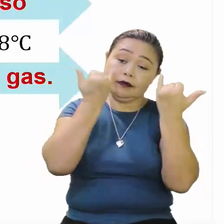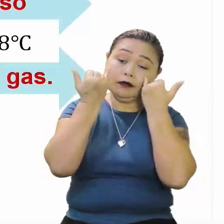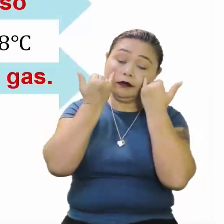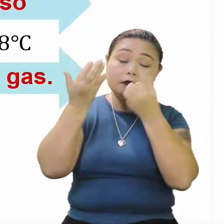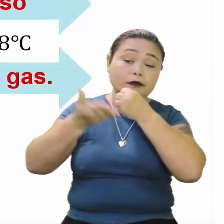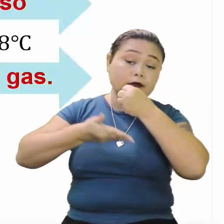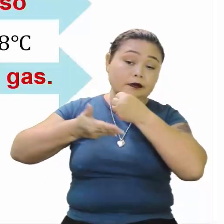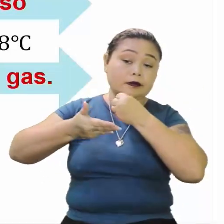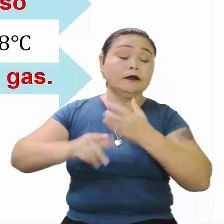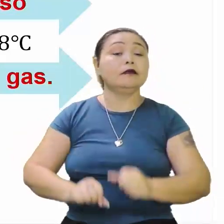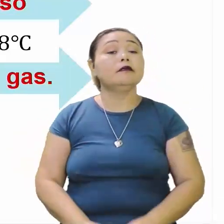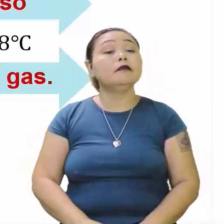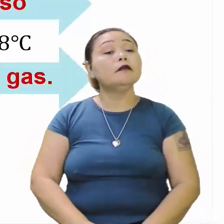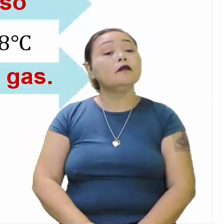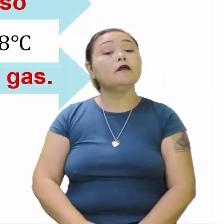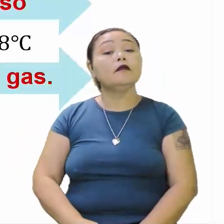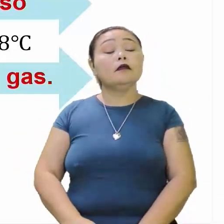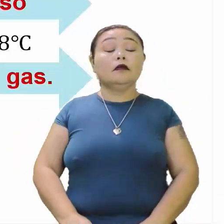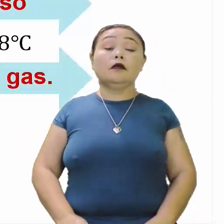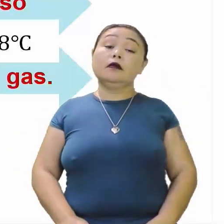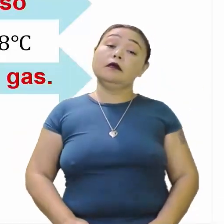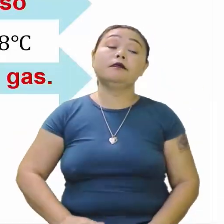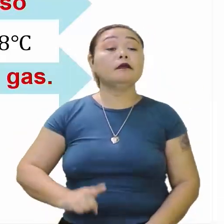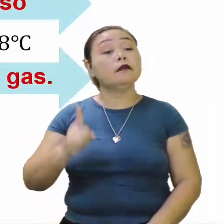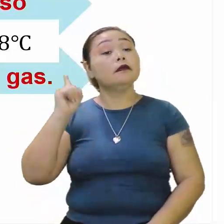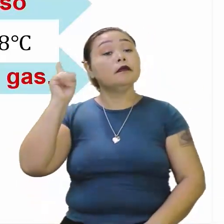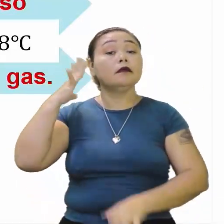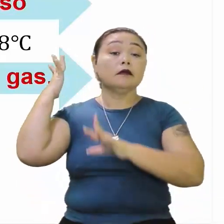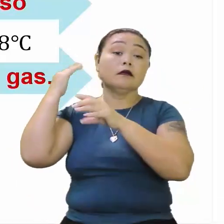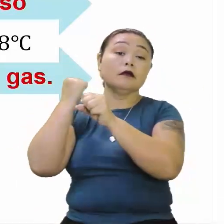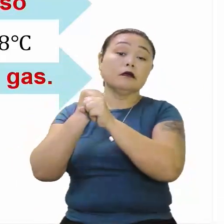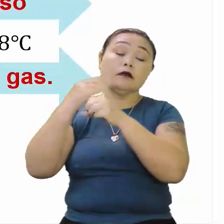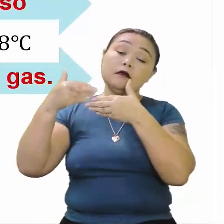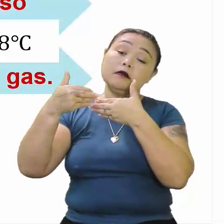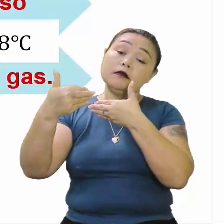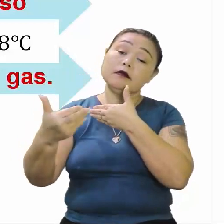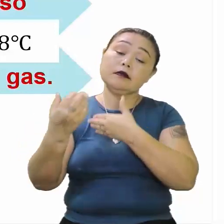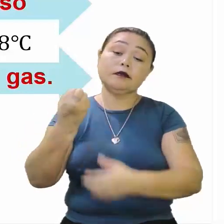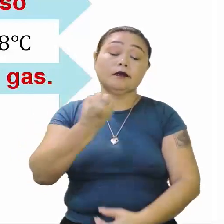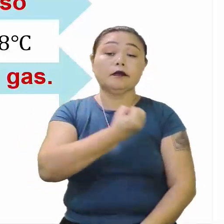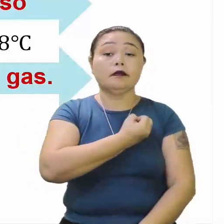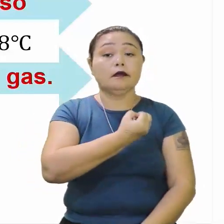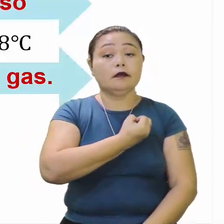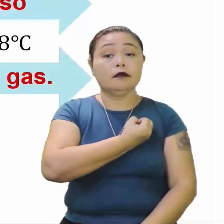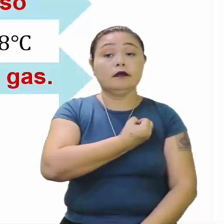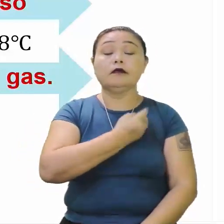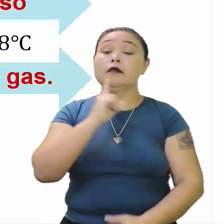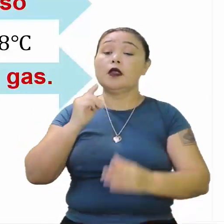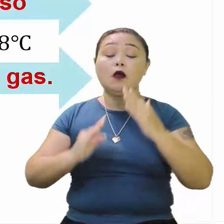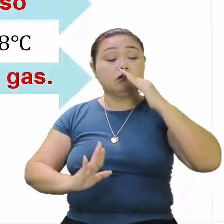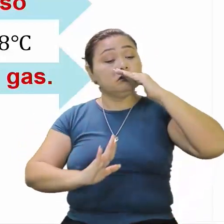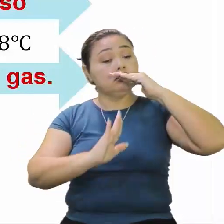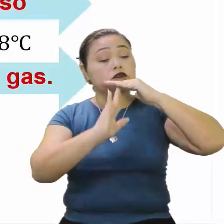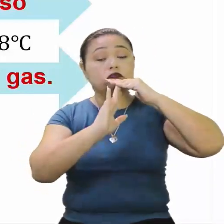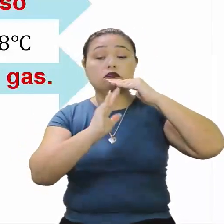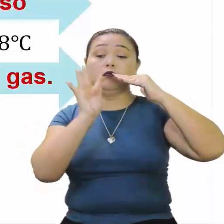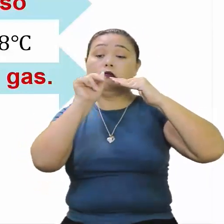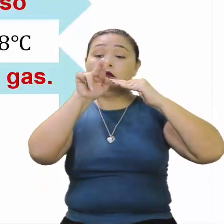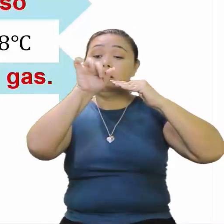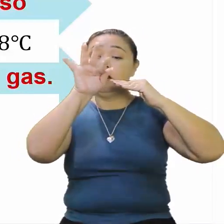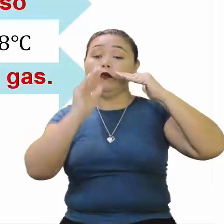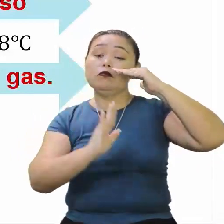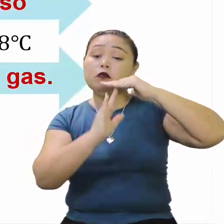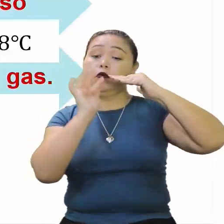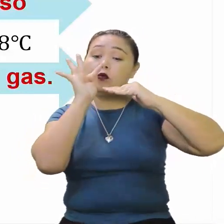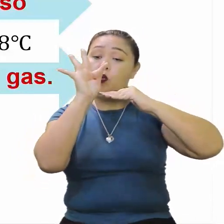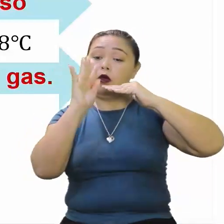básicas. E aqui nós temos revisões a partir dos valores dos pontos de fusão e pontos de ebulição.